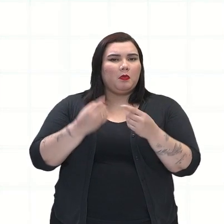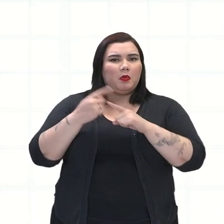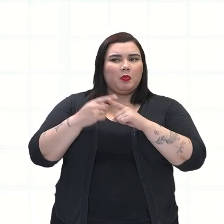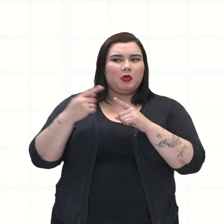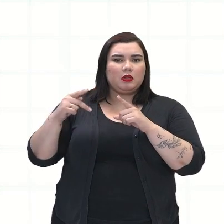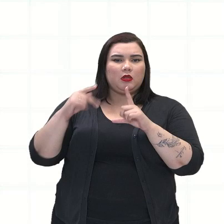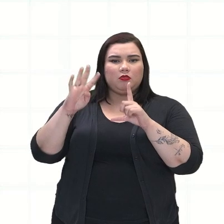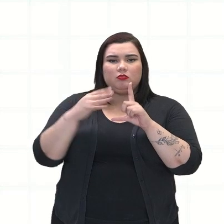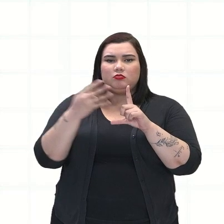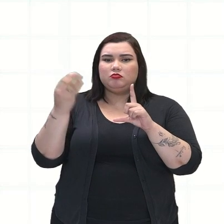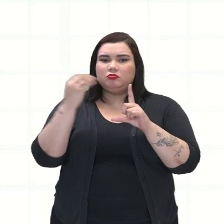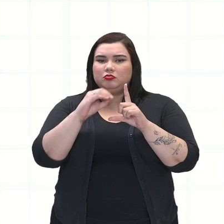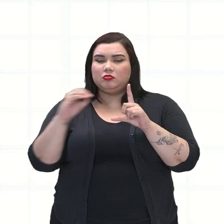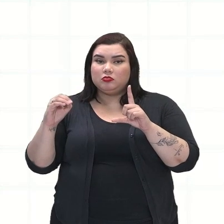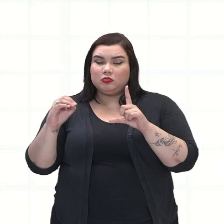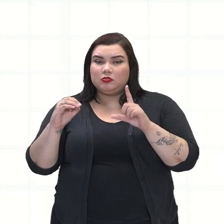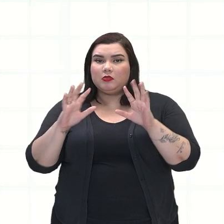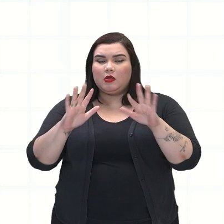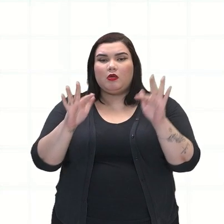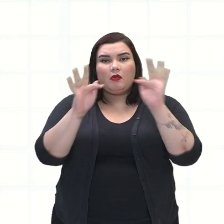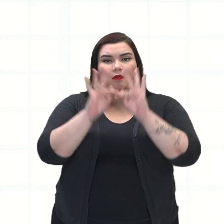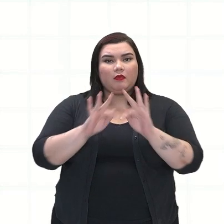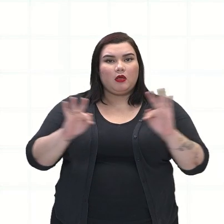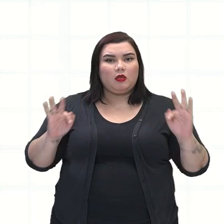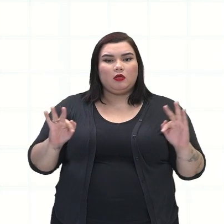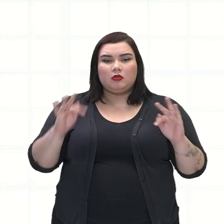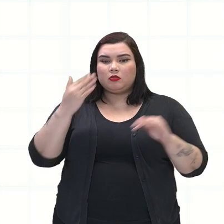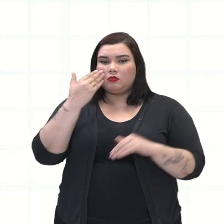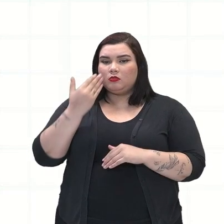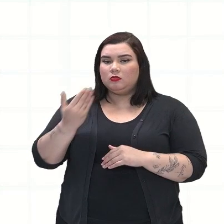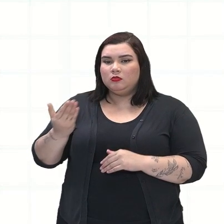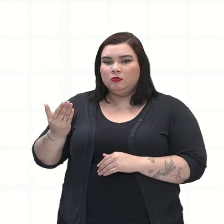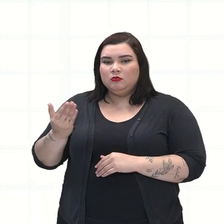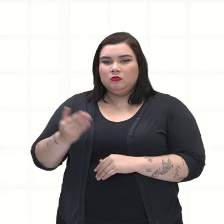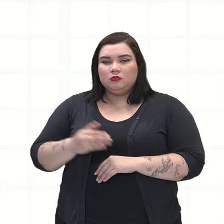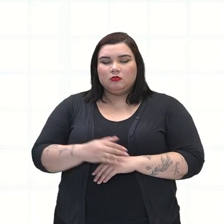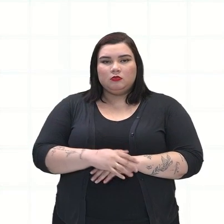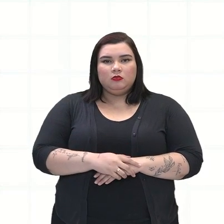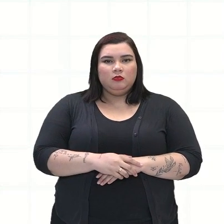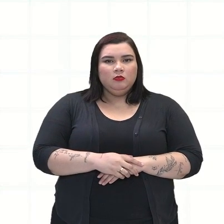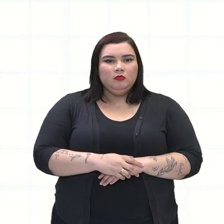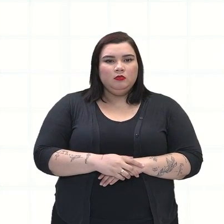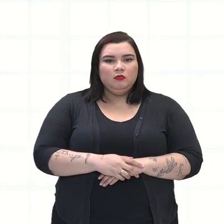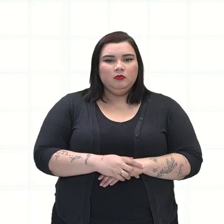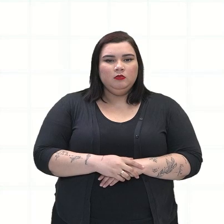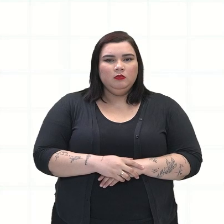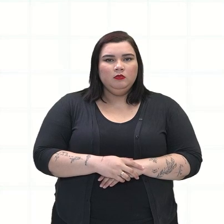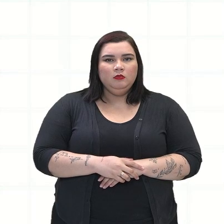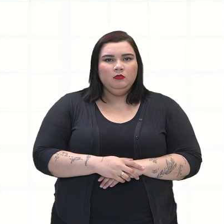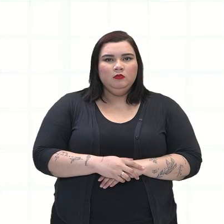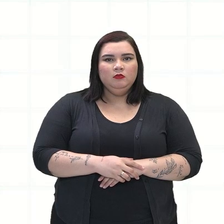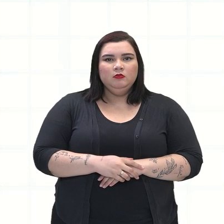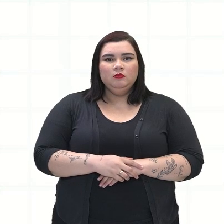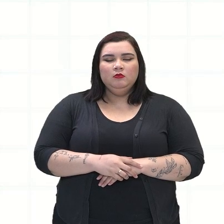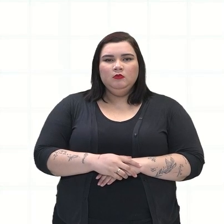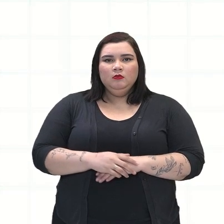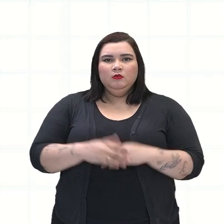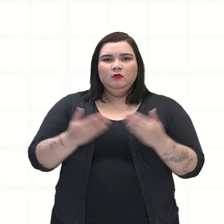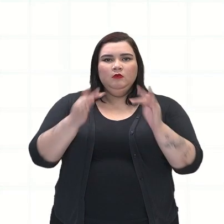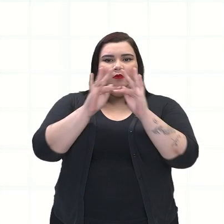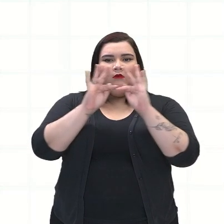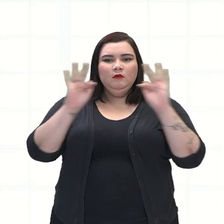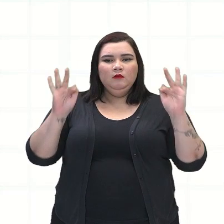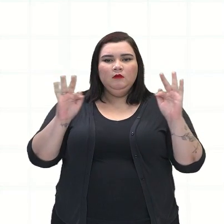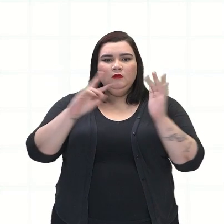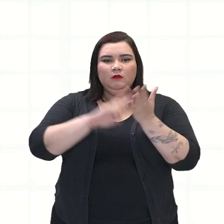dia. Então, a frase é para dizer assim, Solomon eats sandwiches. Solomon